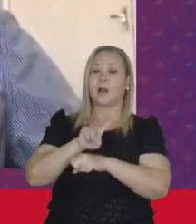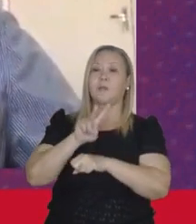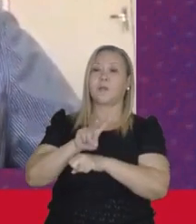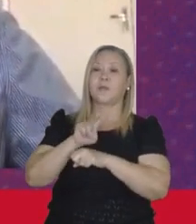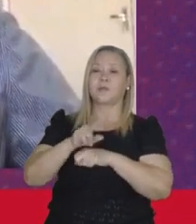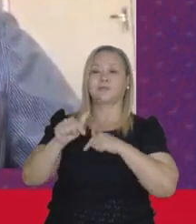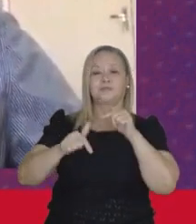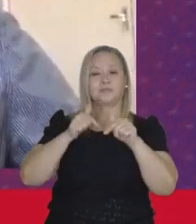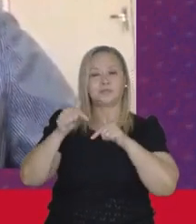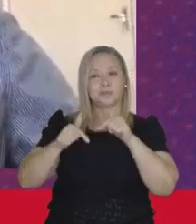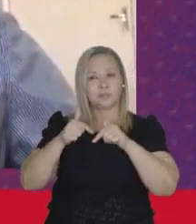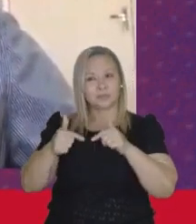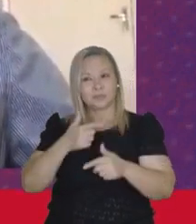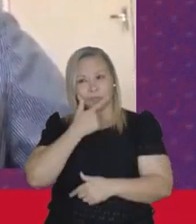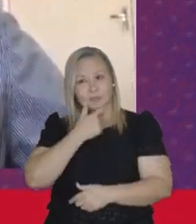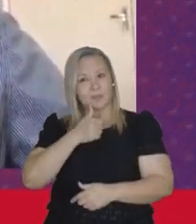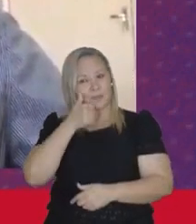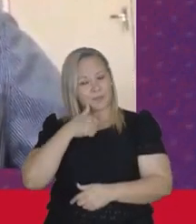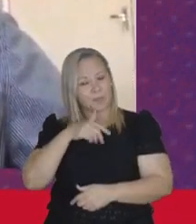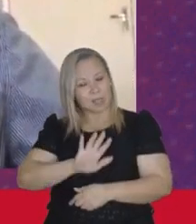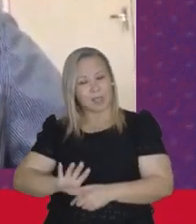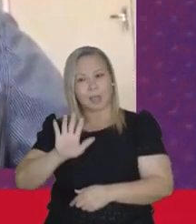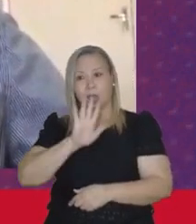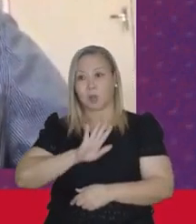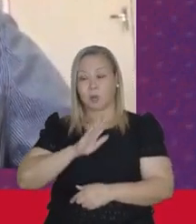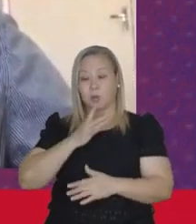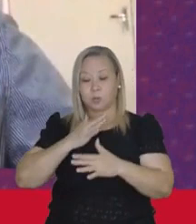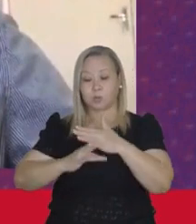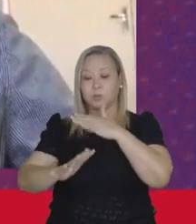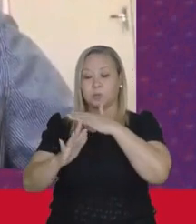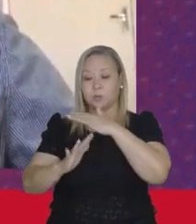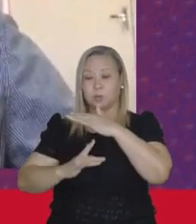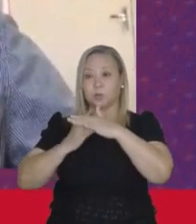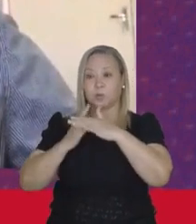dos Trabalhadores e Trabalhadoras